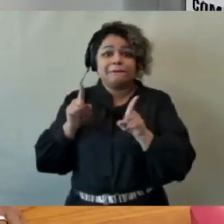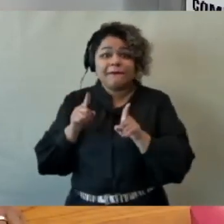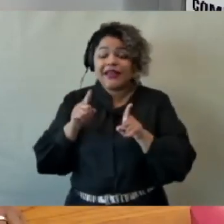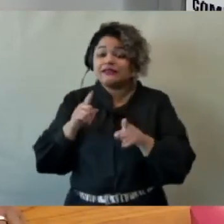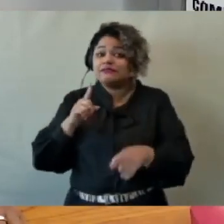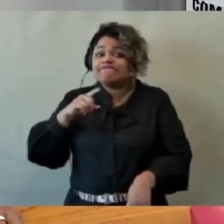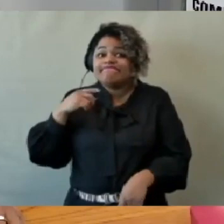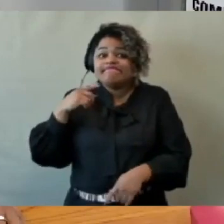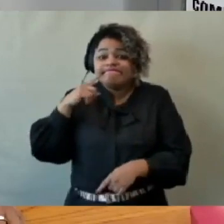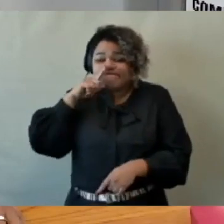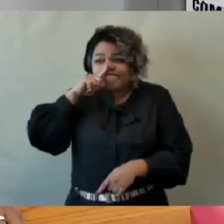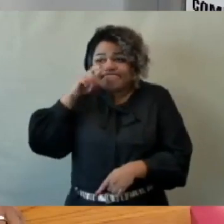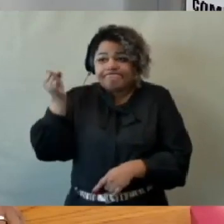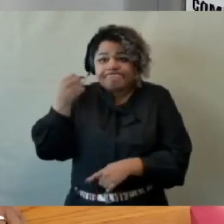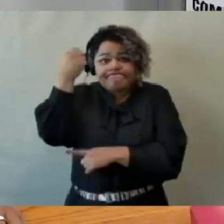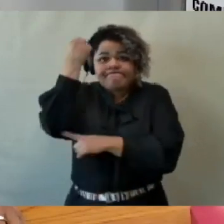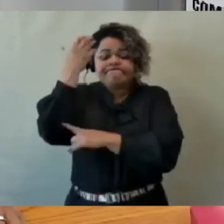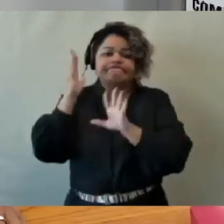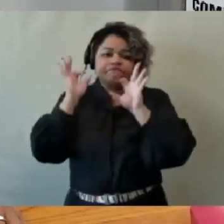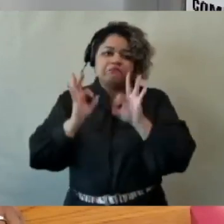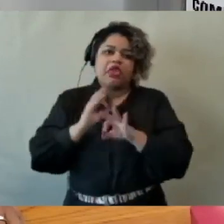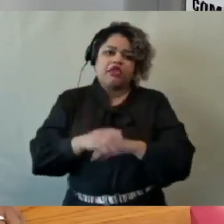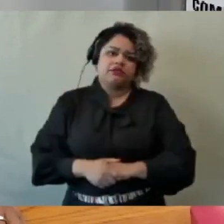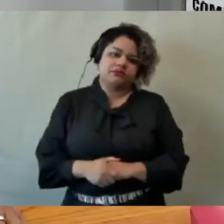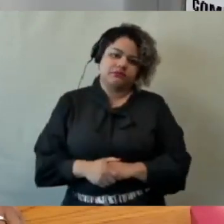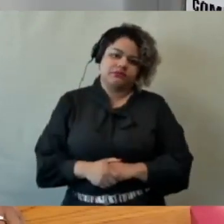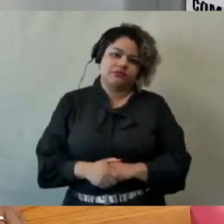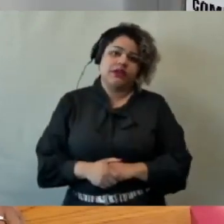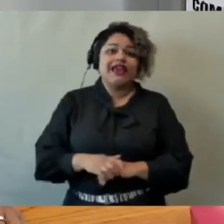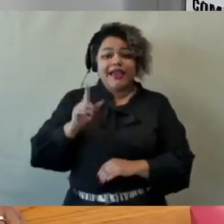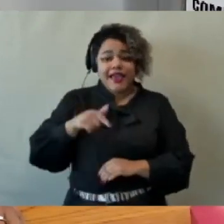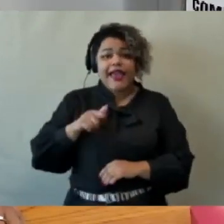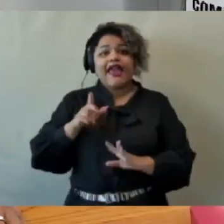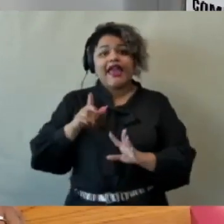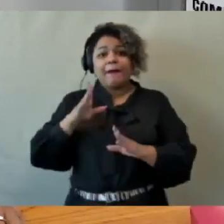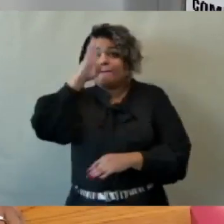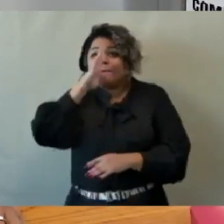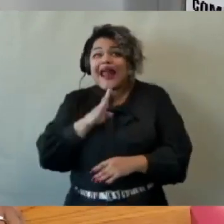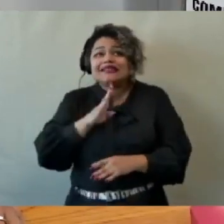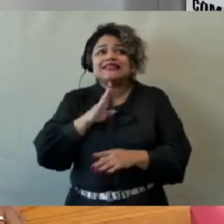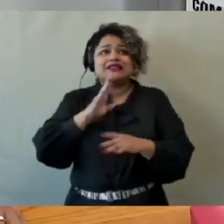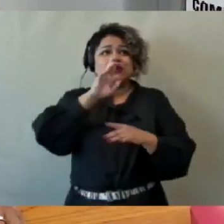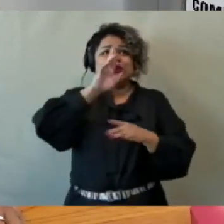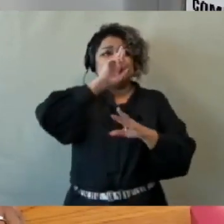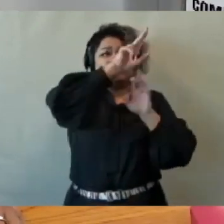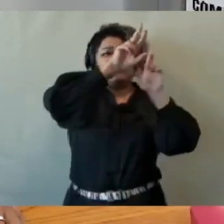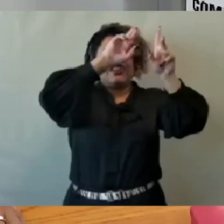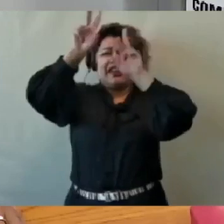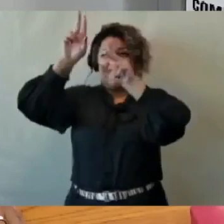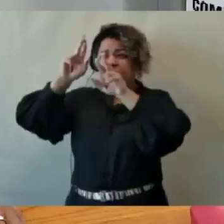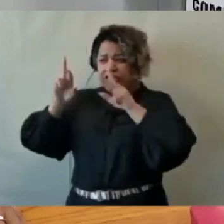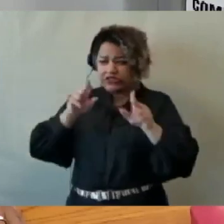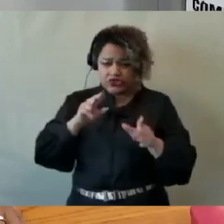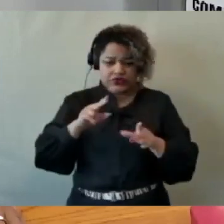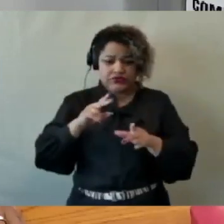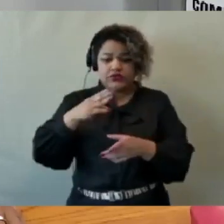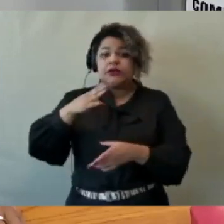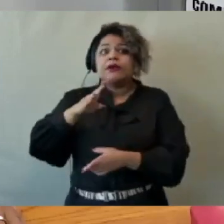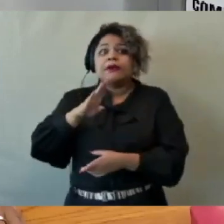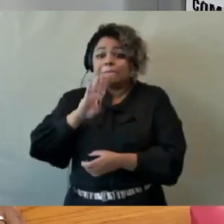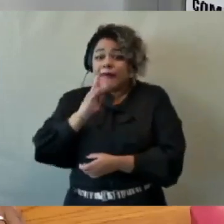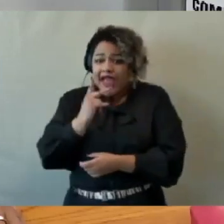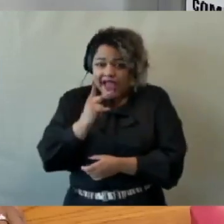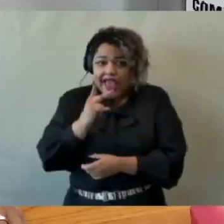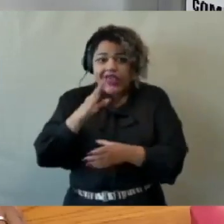diferenças regionais, nós estamos falando de Brasil, de Belo Horizonte, nós estamos falando de bairros.